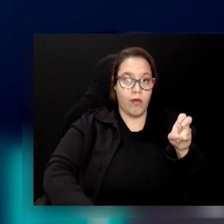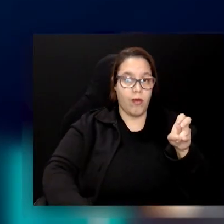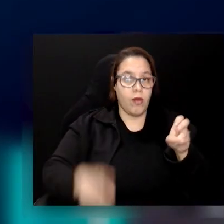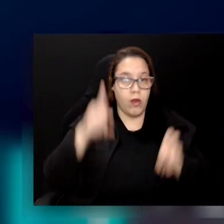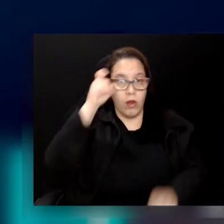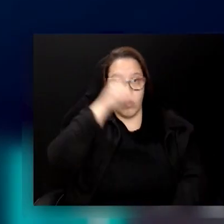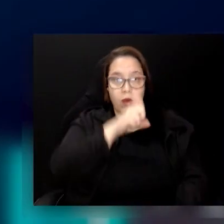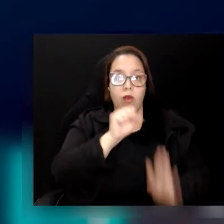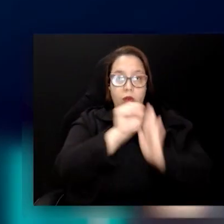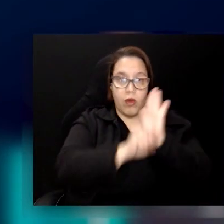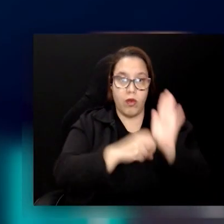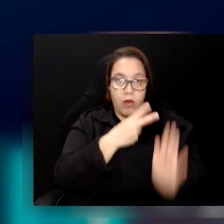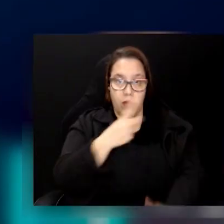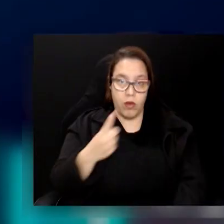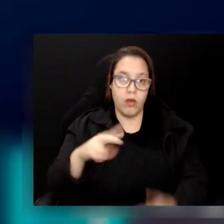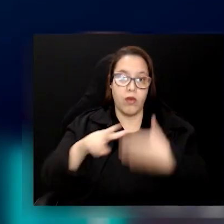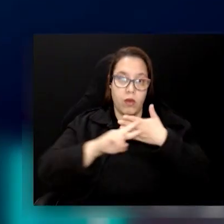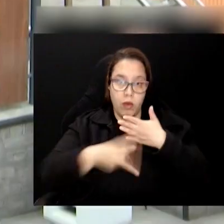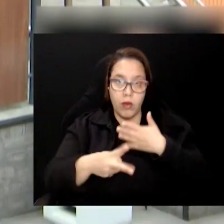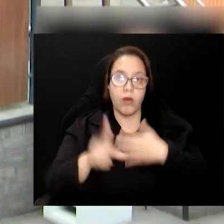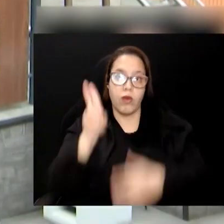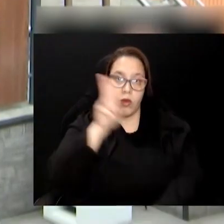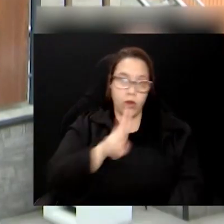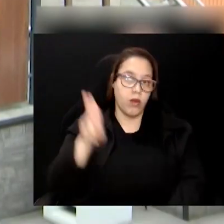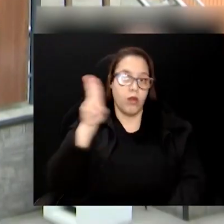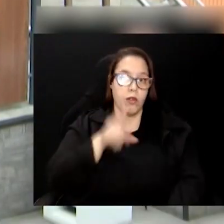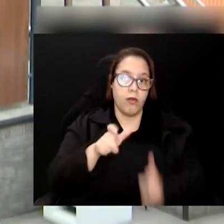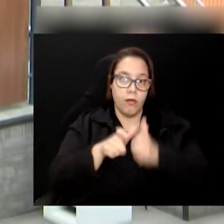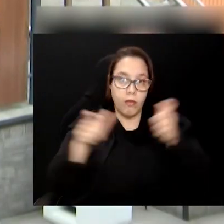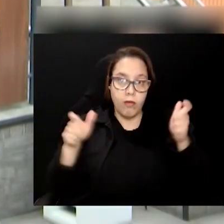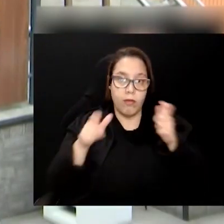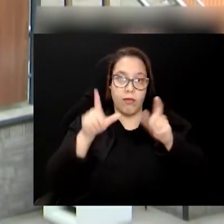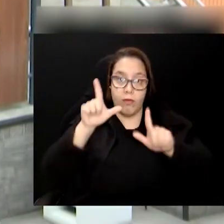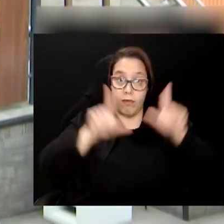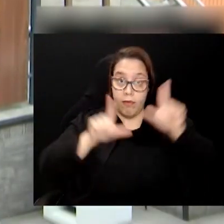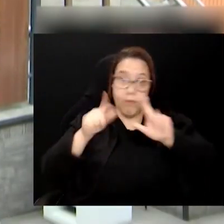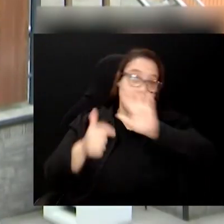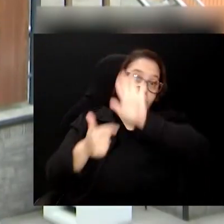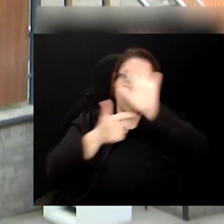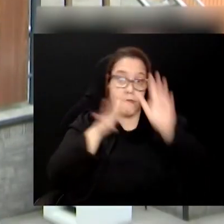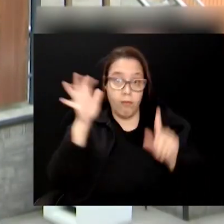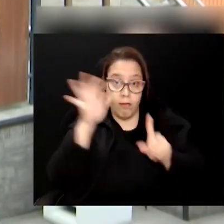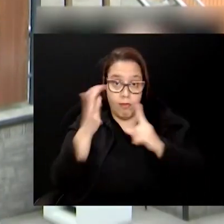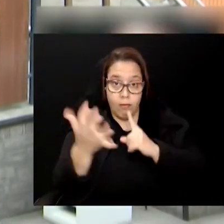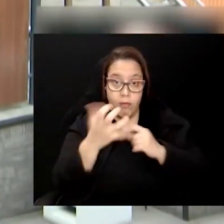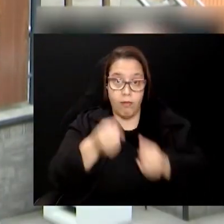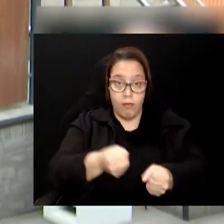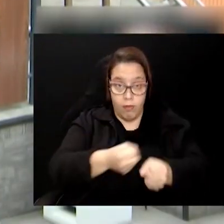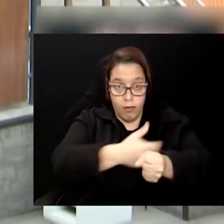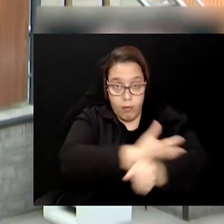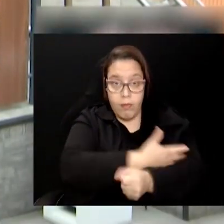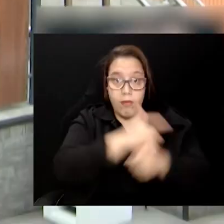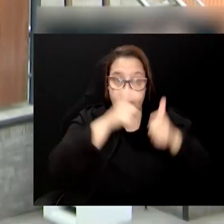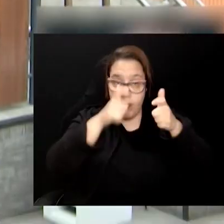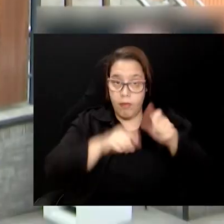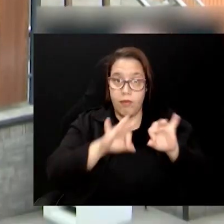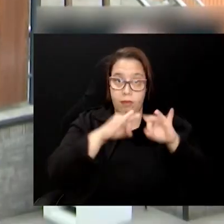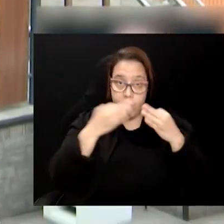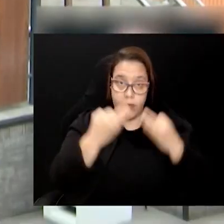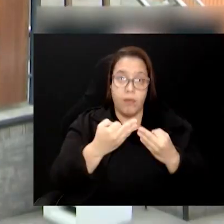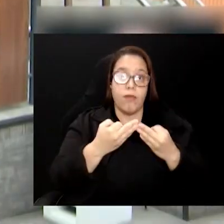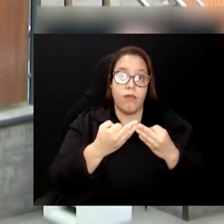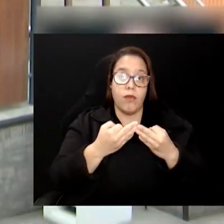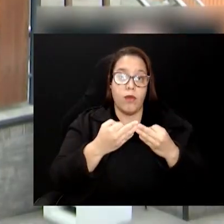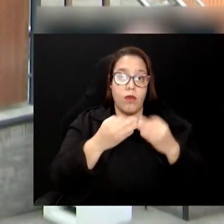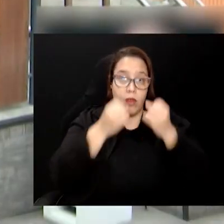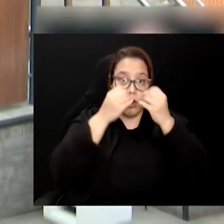o impacto do uso excessivo de telas, a influência das emoções no ambiente familiar, a